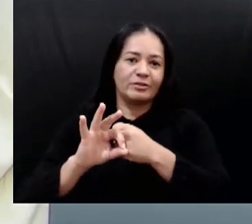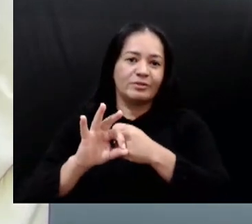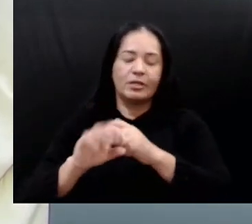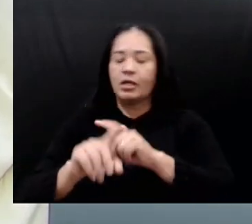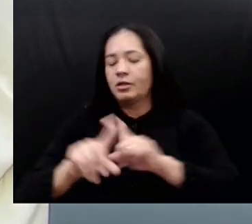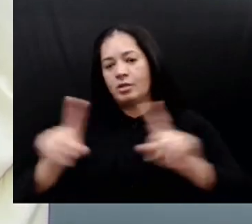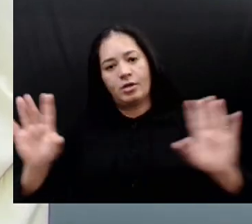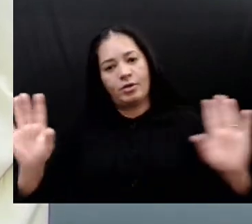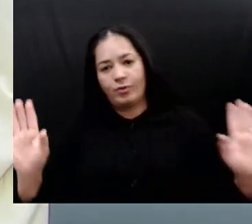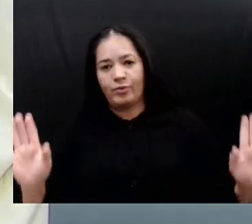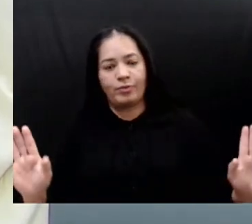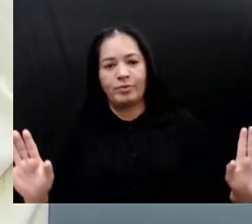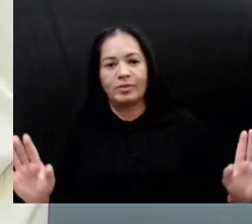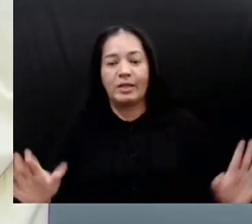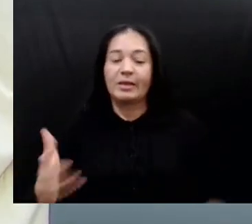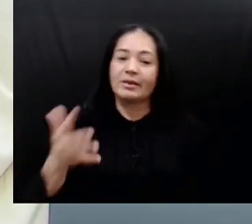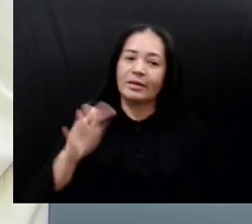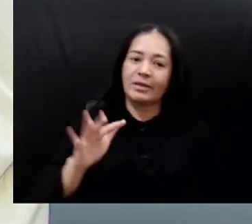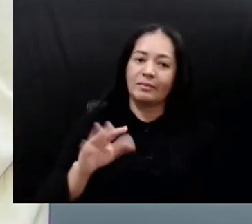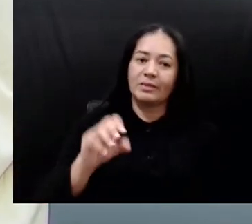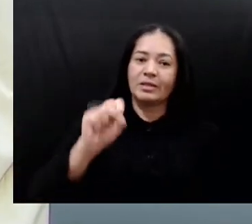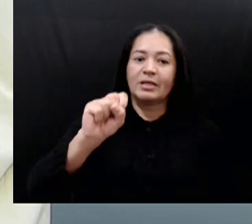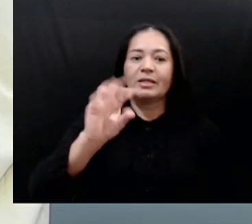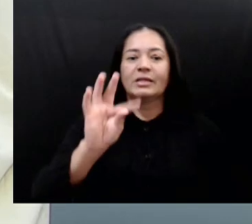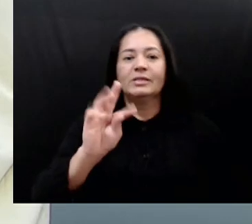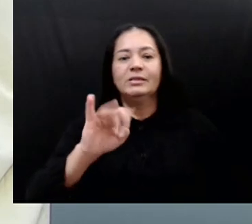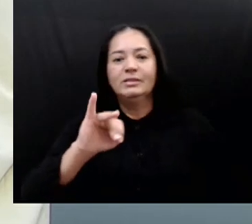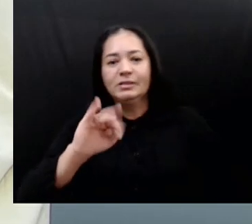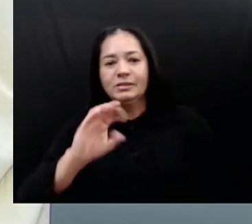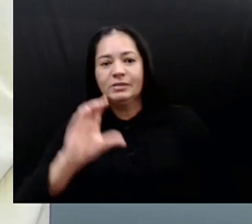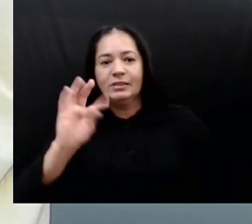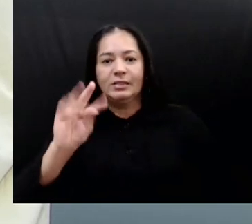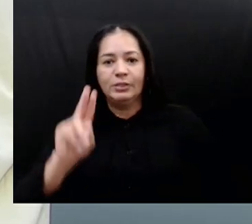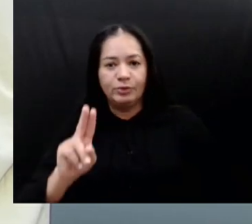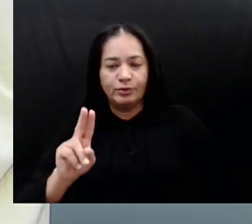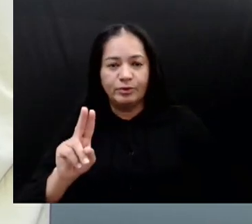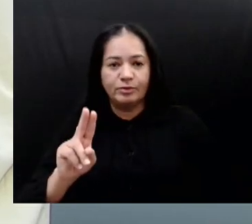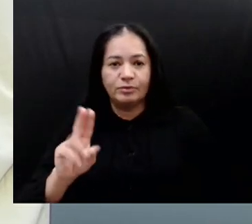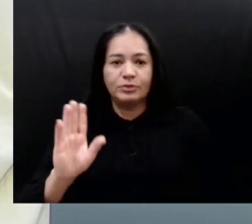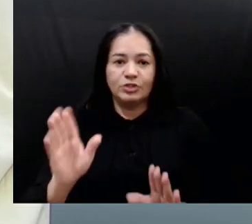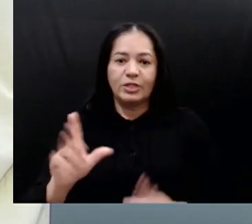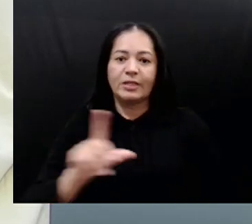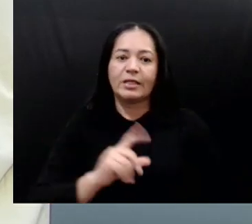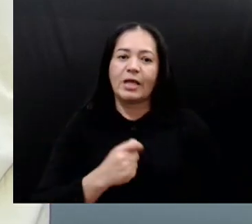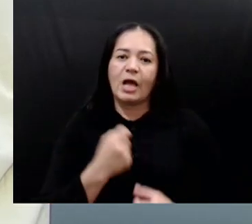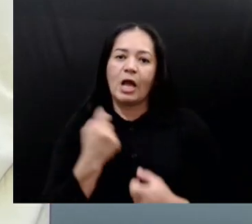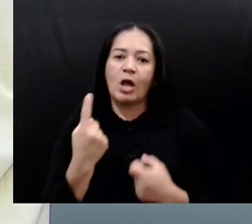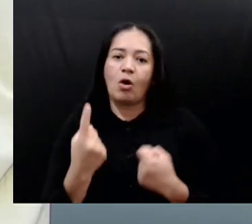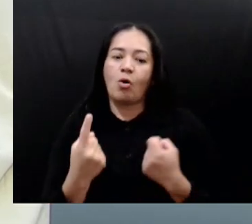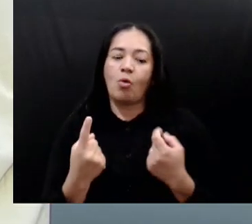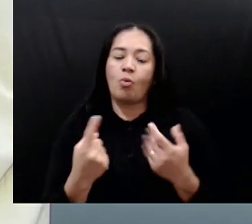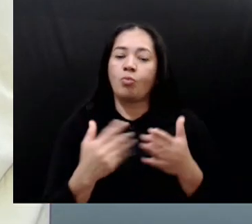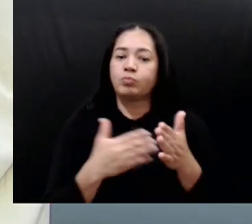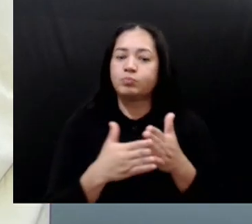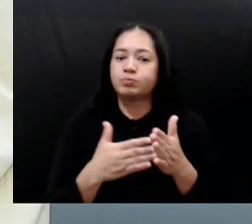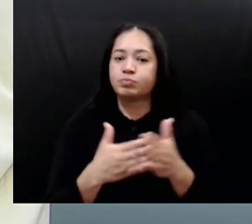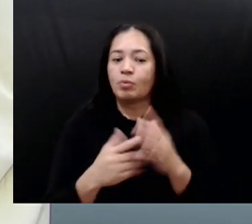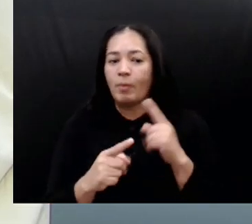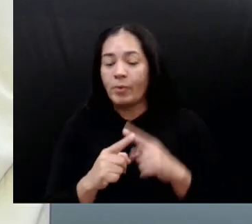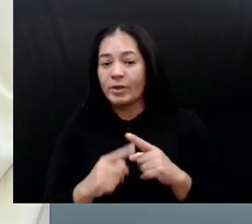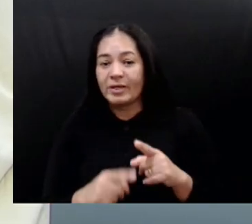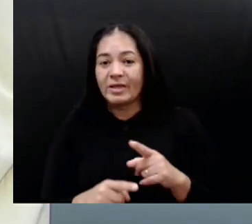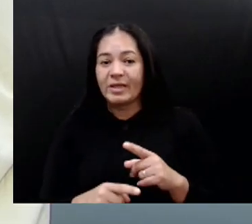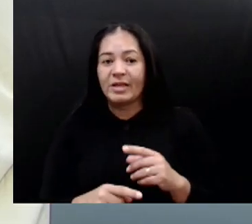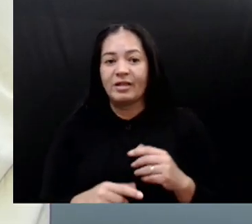Na stricto sensu, que é essa que a gente está falando agora, já há algumas restrições, né? Porque quando ele vai prestar o processo